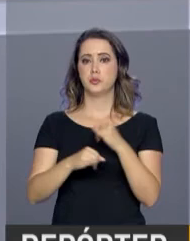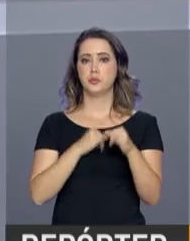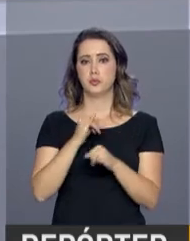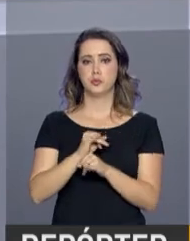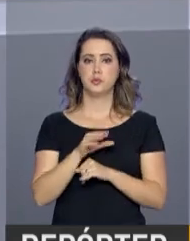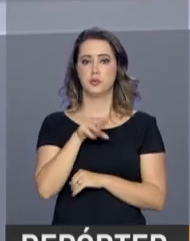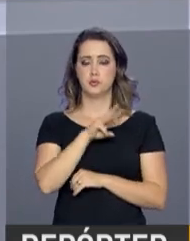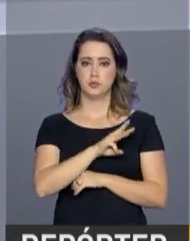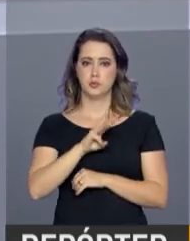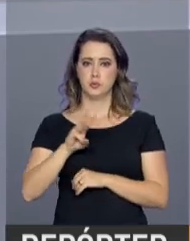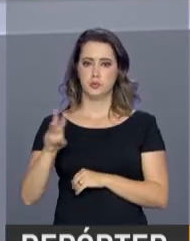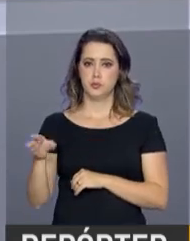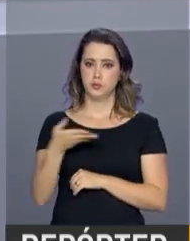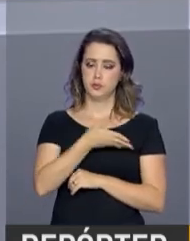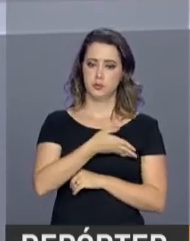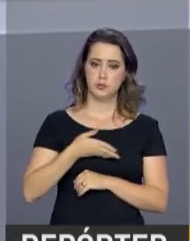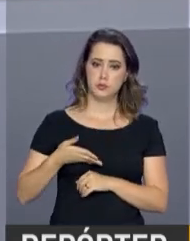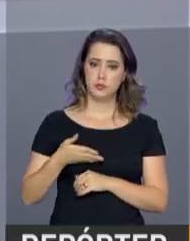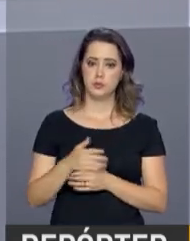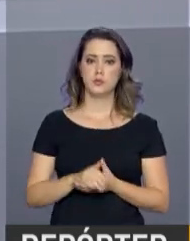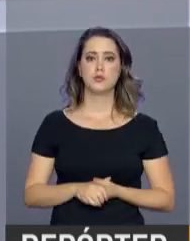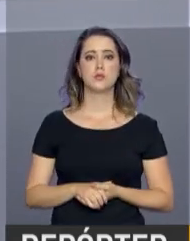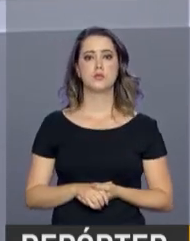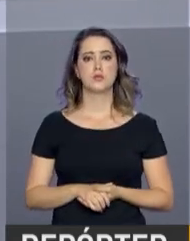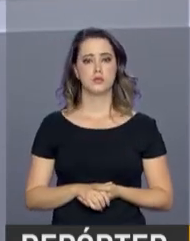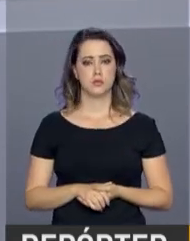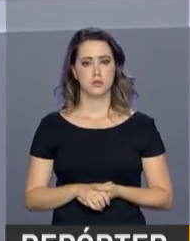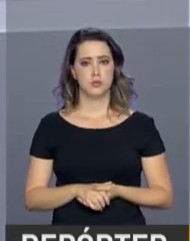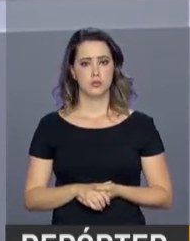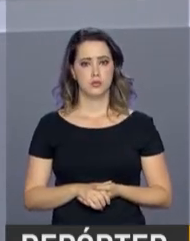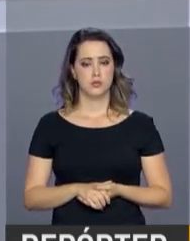na página do ministério da educação